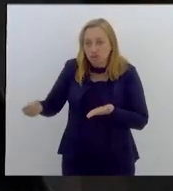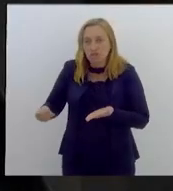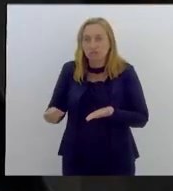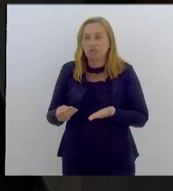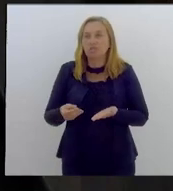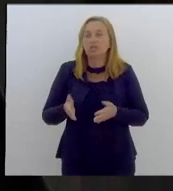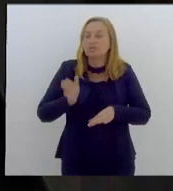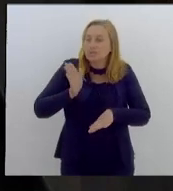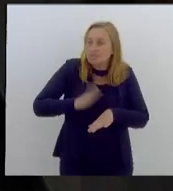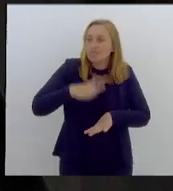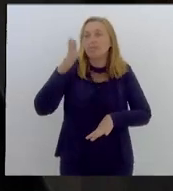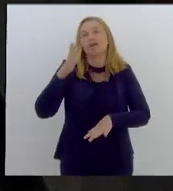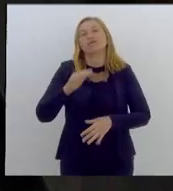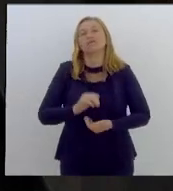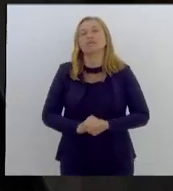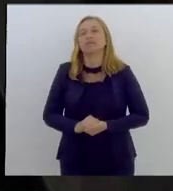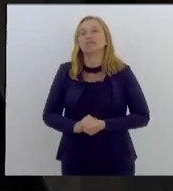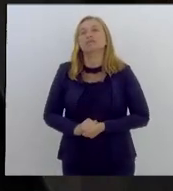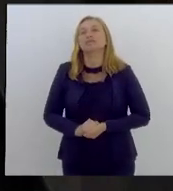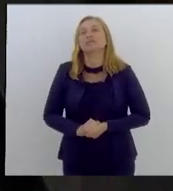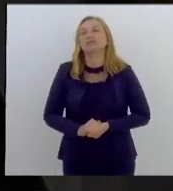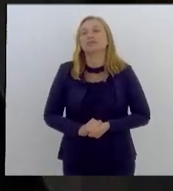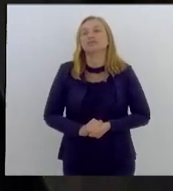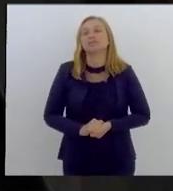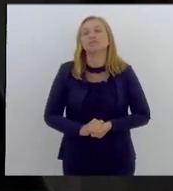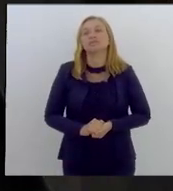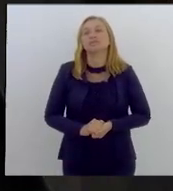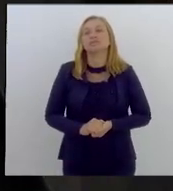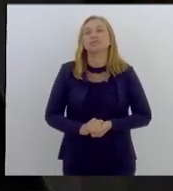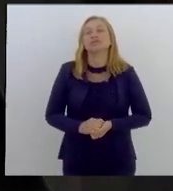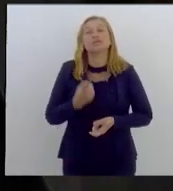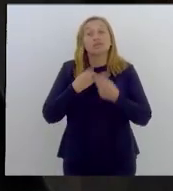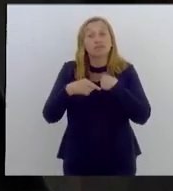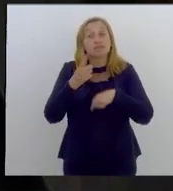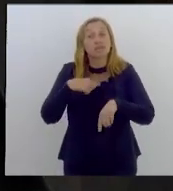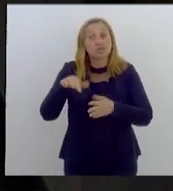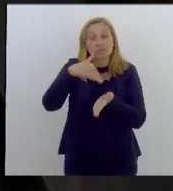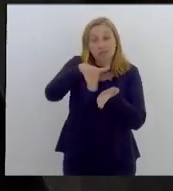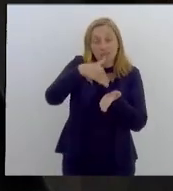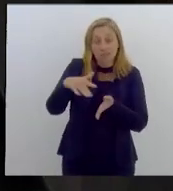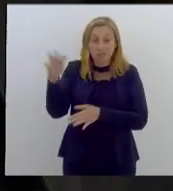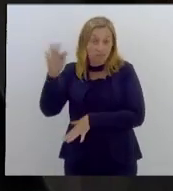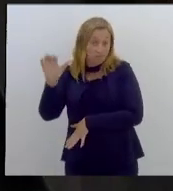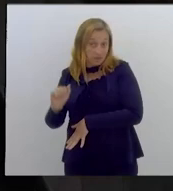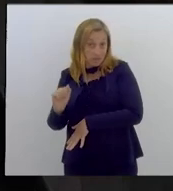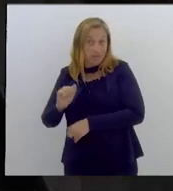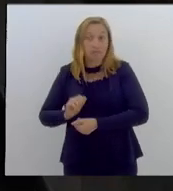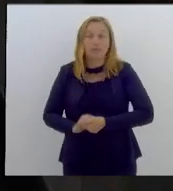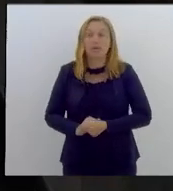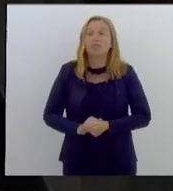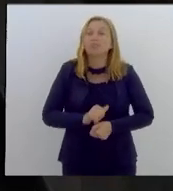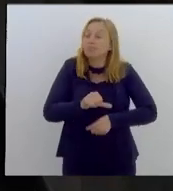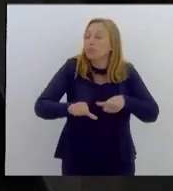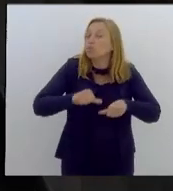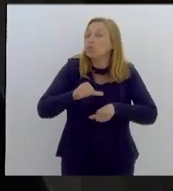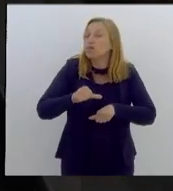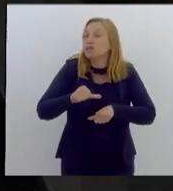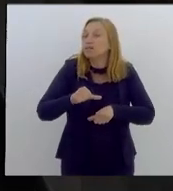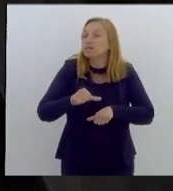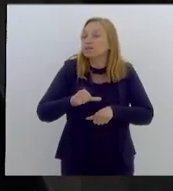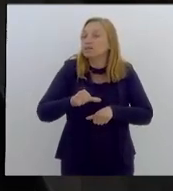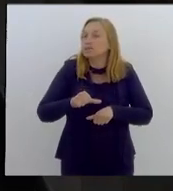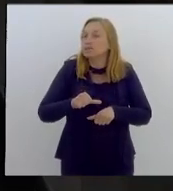E mais ainda, desejo os secretários de Fazenda mudar